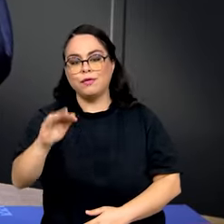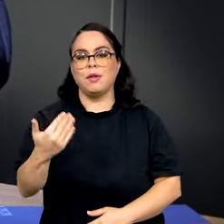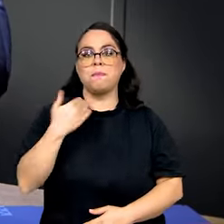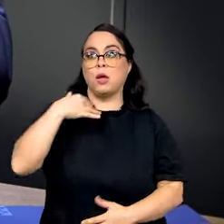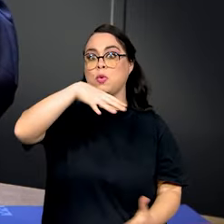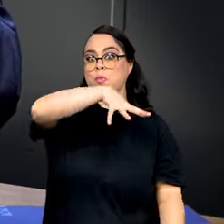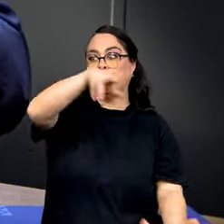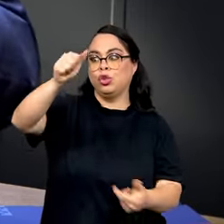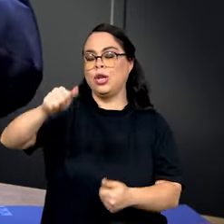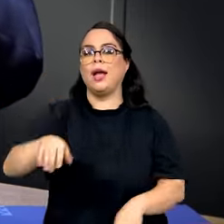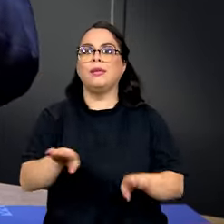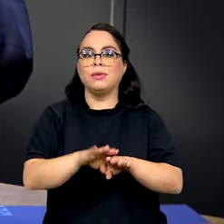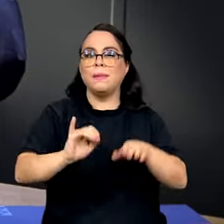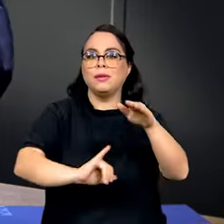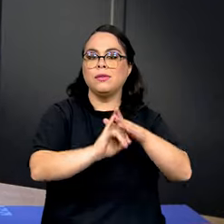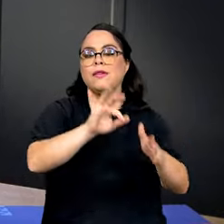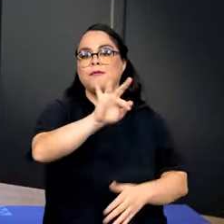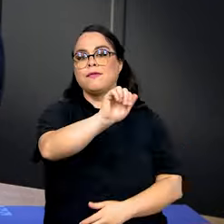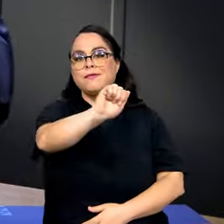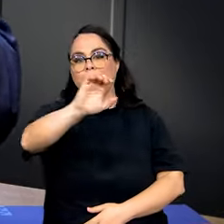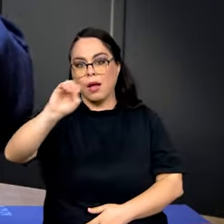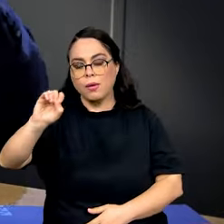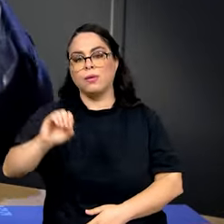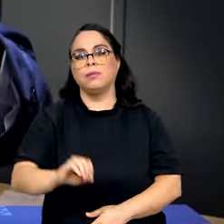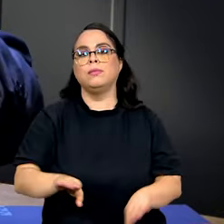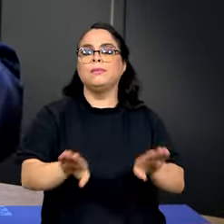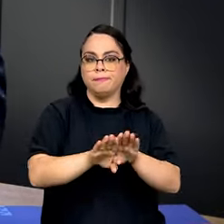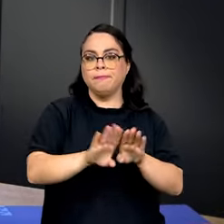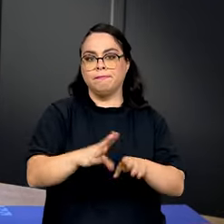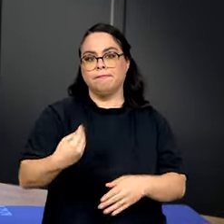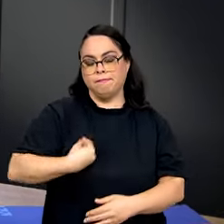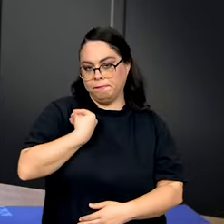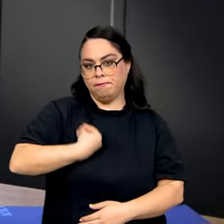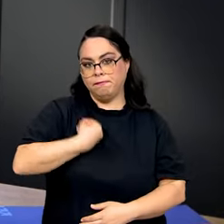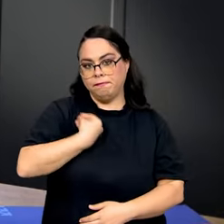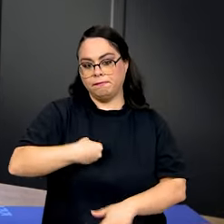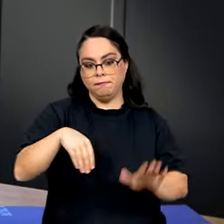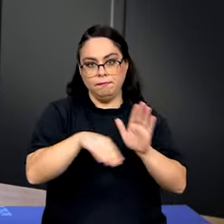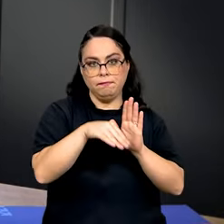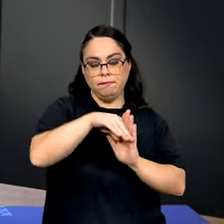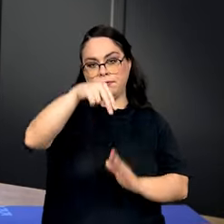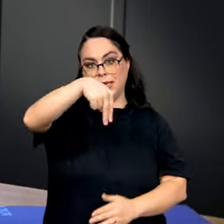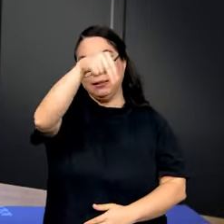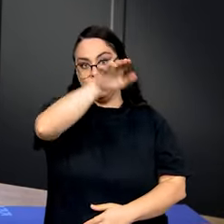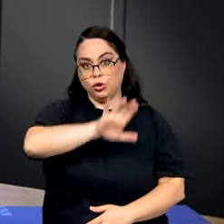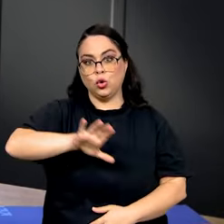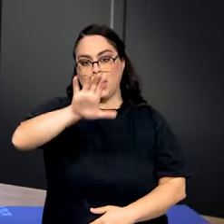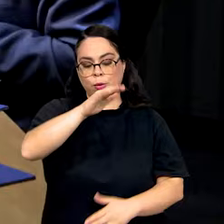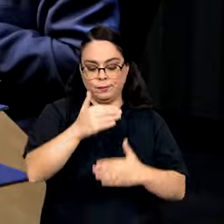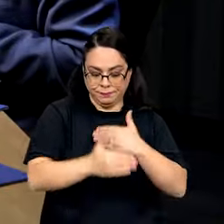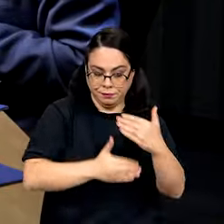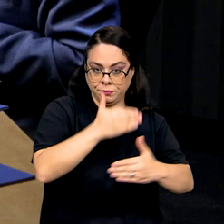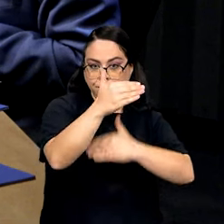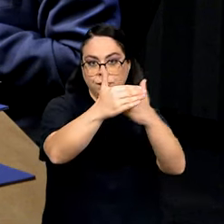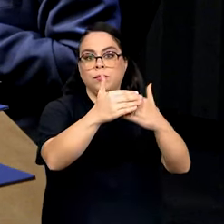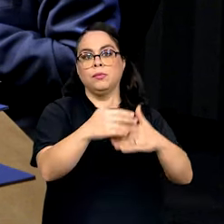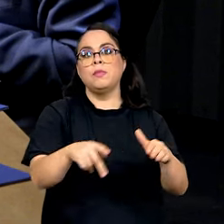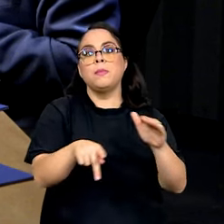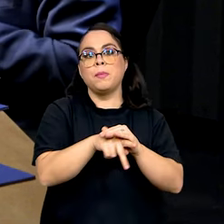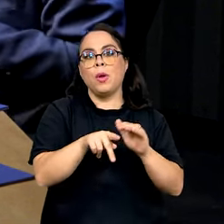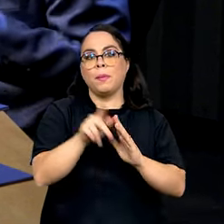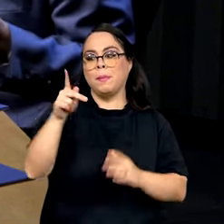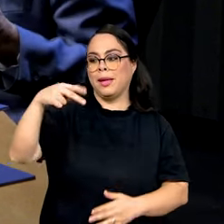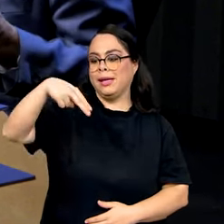eh da FAU eh do ali também do Programa Nacional de Desenvolvimento